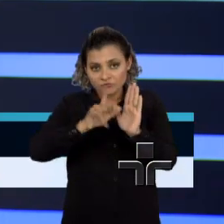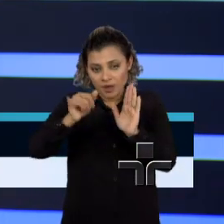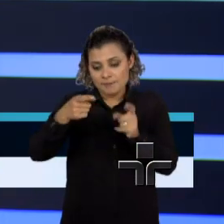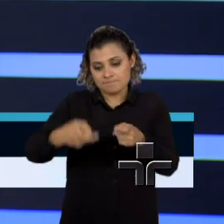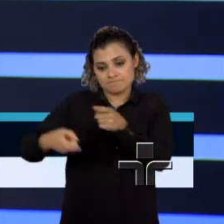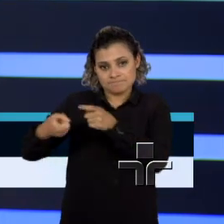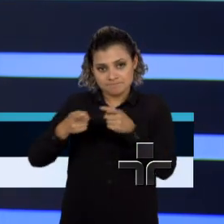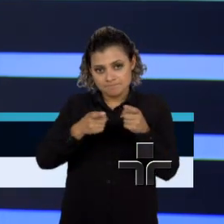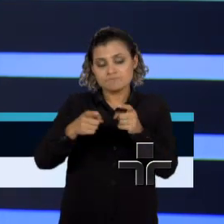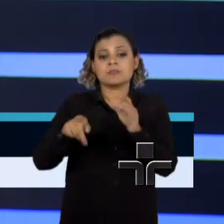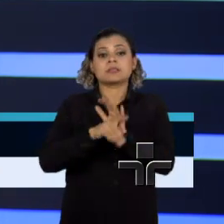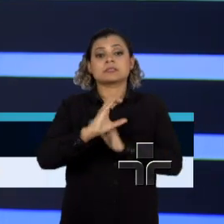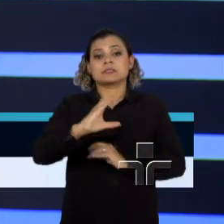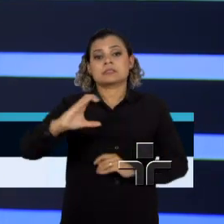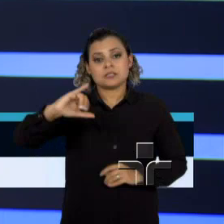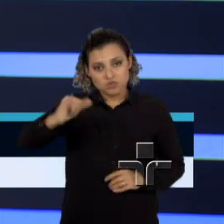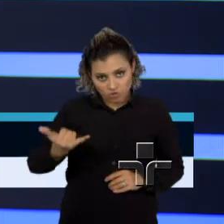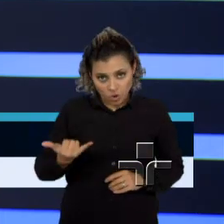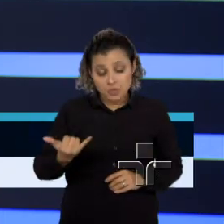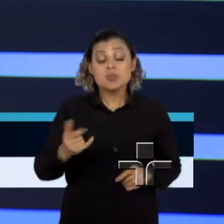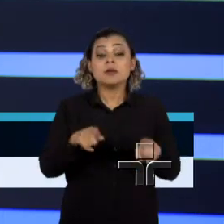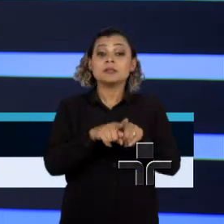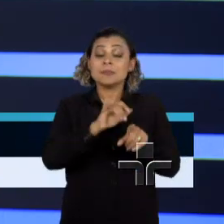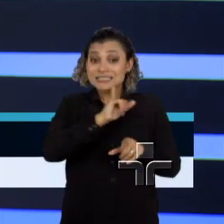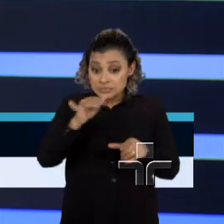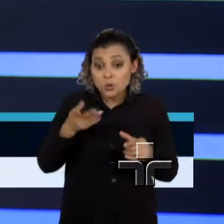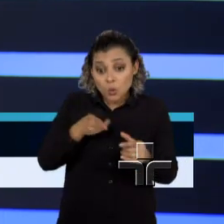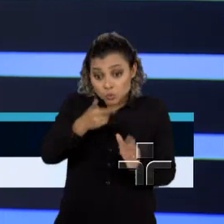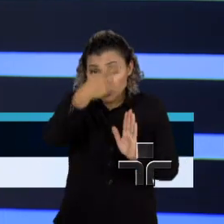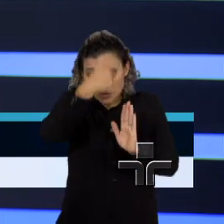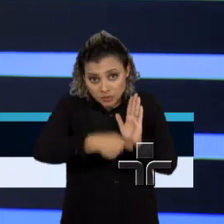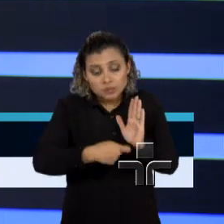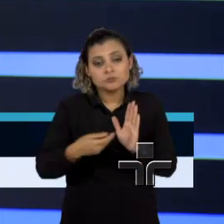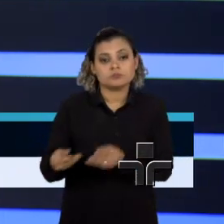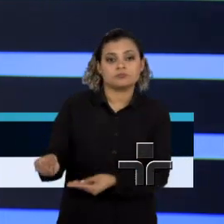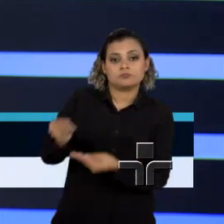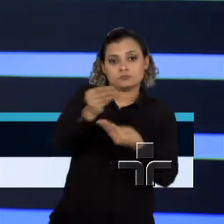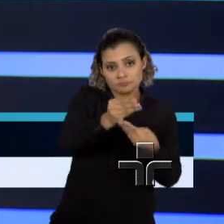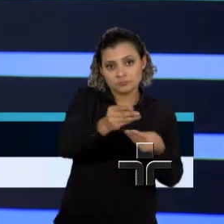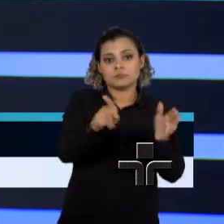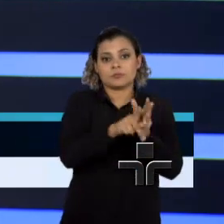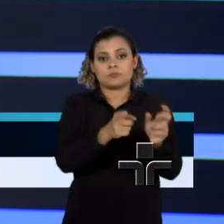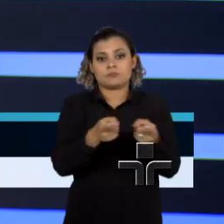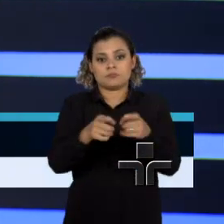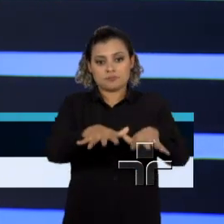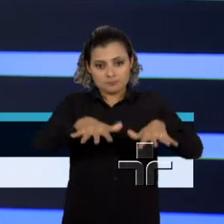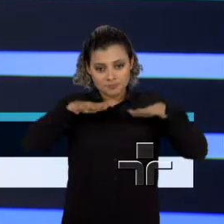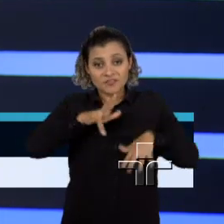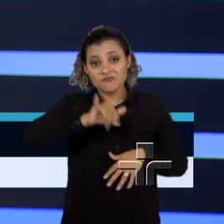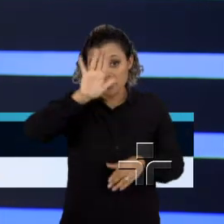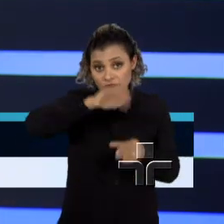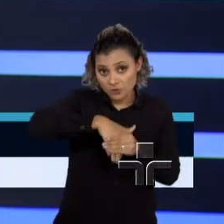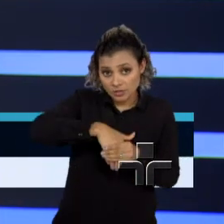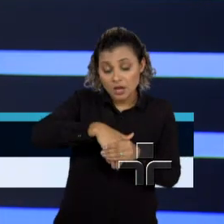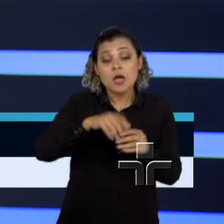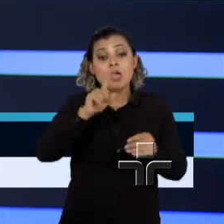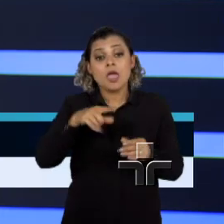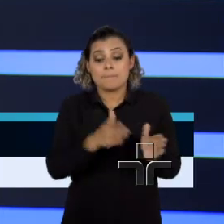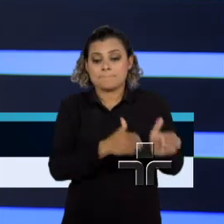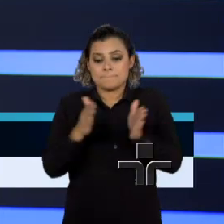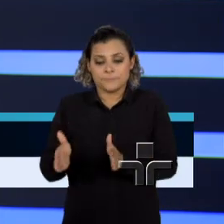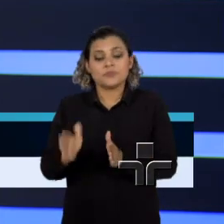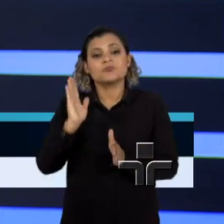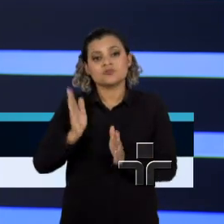agora na Comissão de Constituição e Justiça e, se for mantido, seguirá para votação em plenário. Esta é mais uma etapa da reforma que já